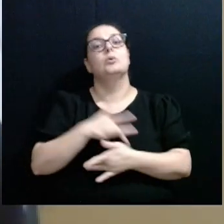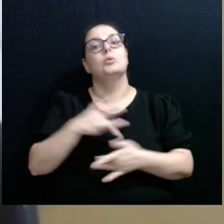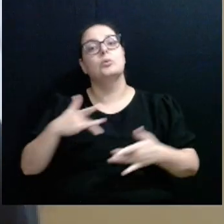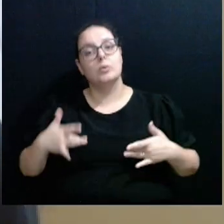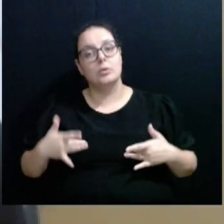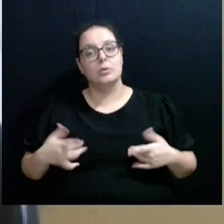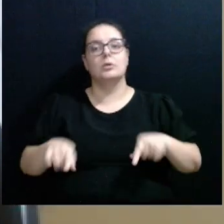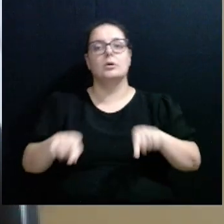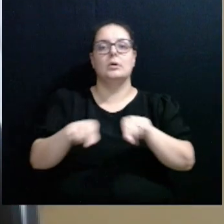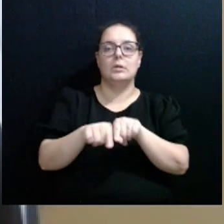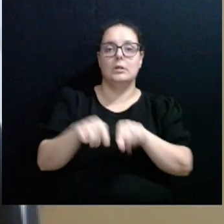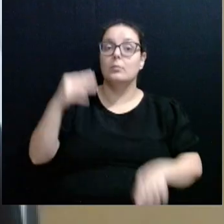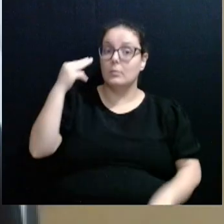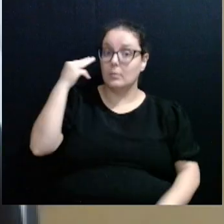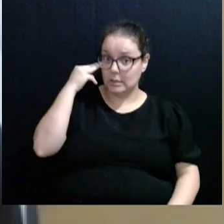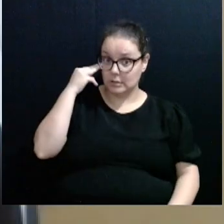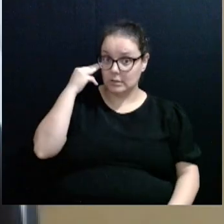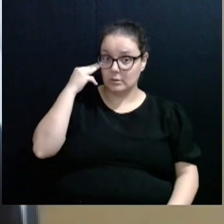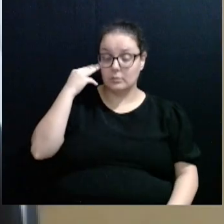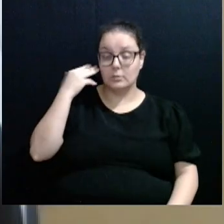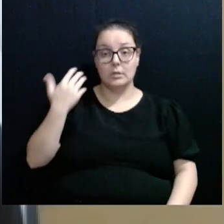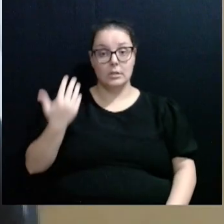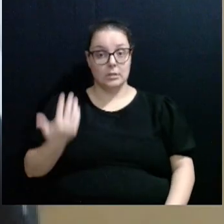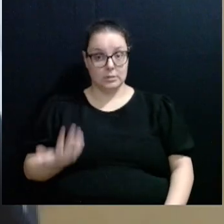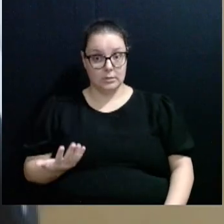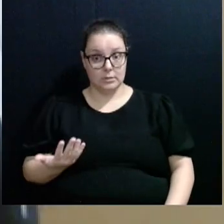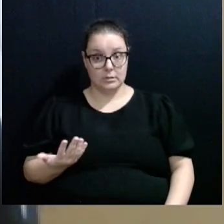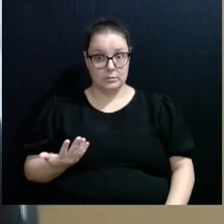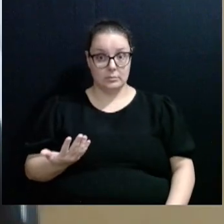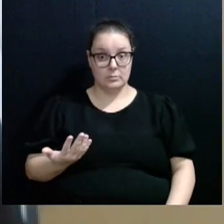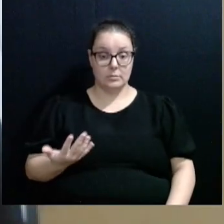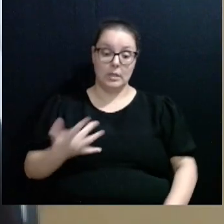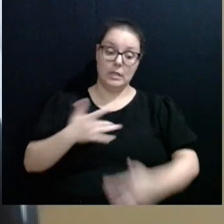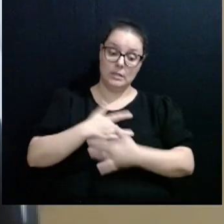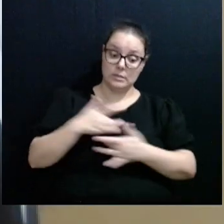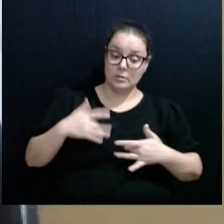saúde mental. Então, a saúde mental ela já é